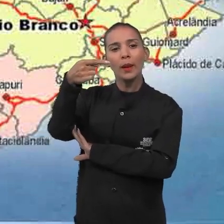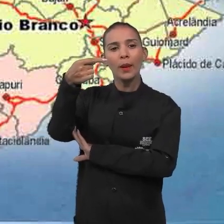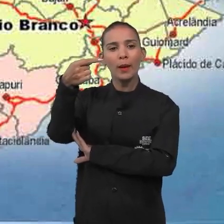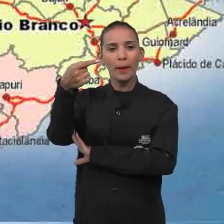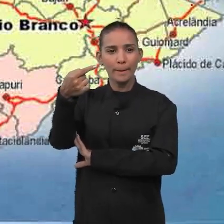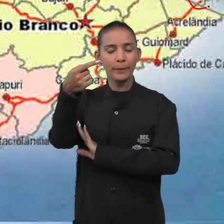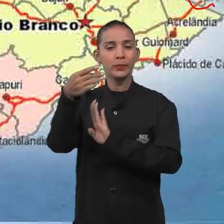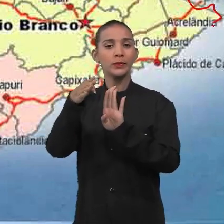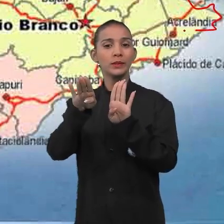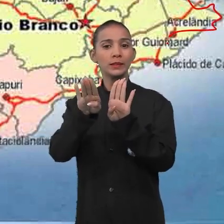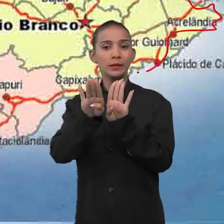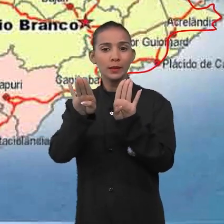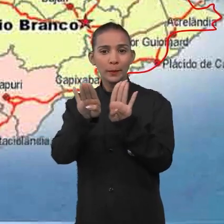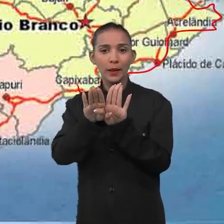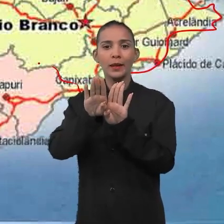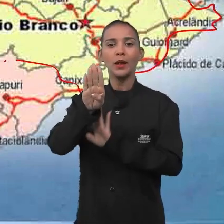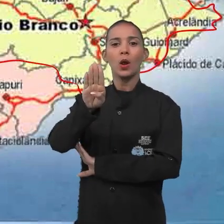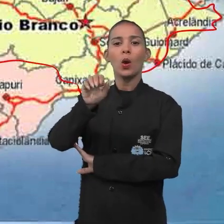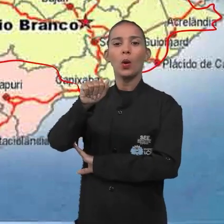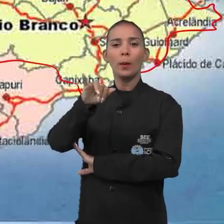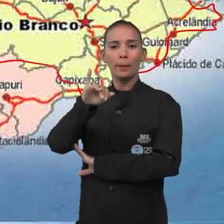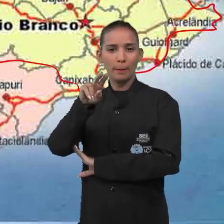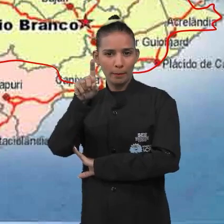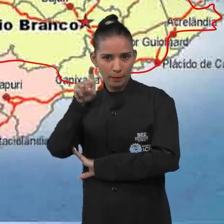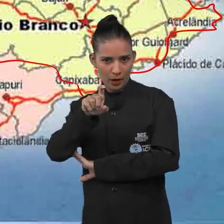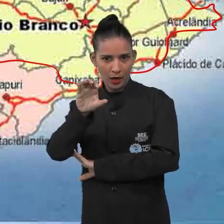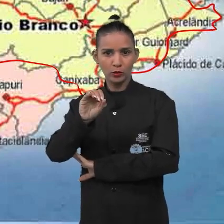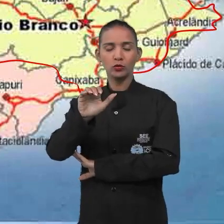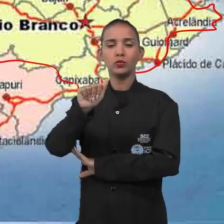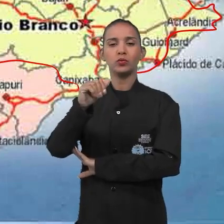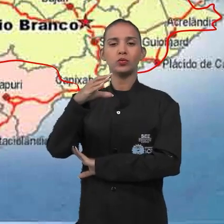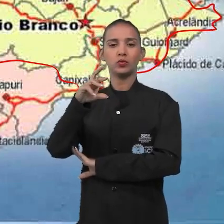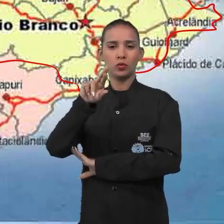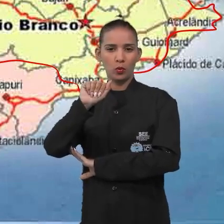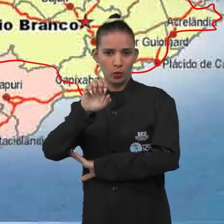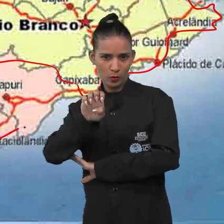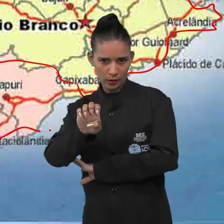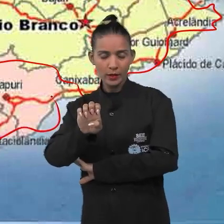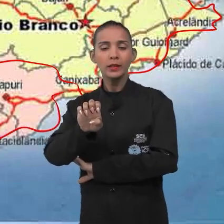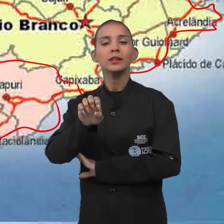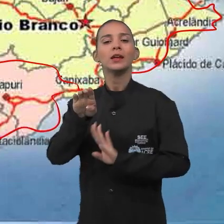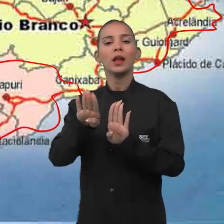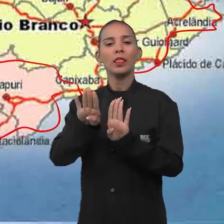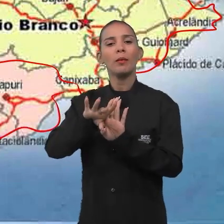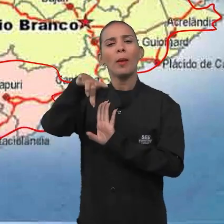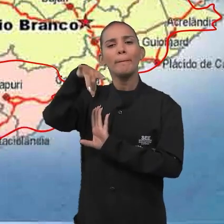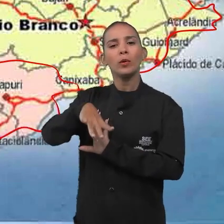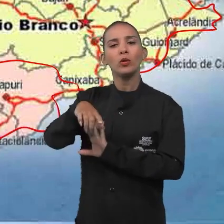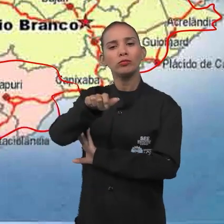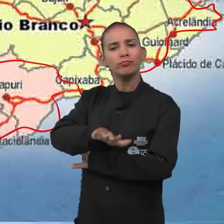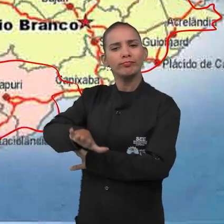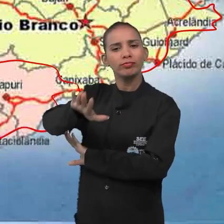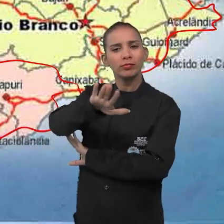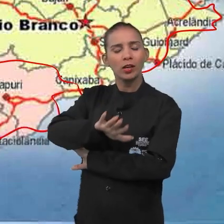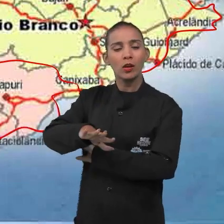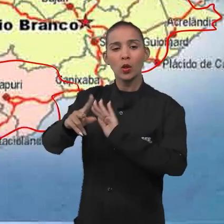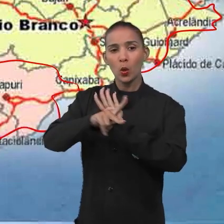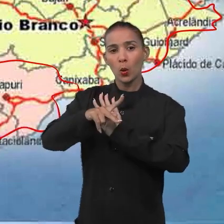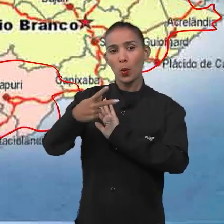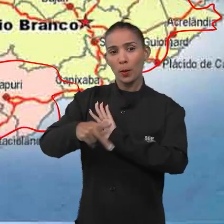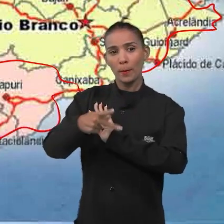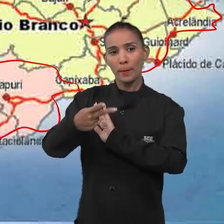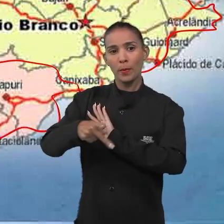a regional do Baixo Acre e, por último, aqui não menos importante, a regional chamada